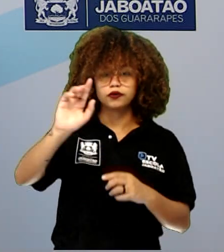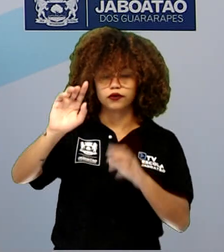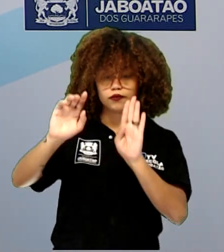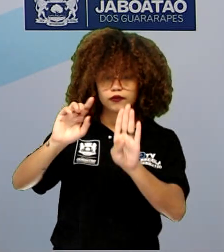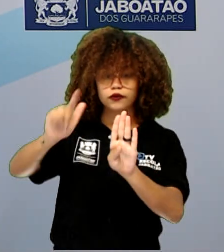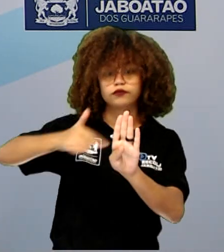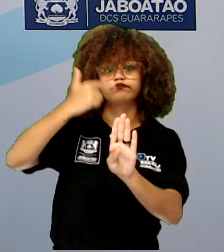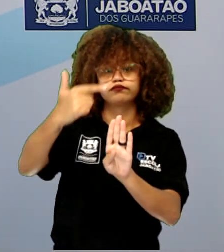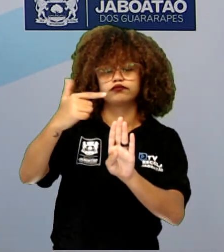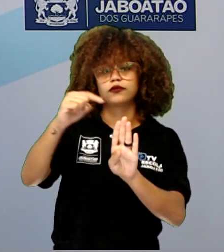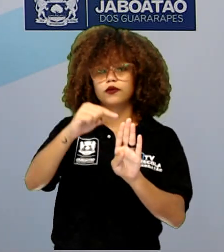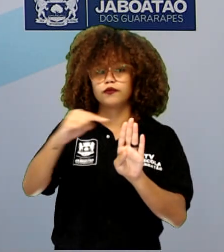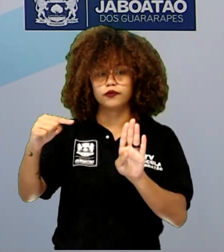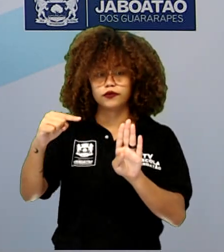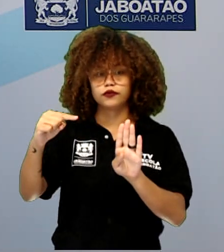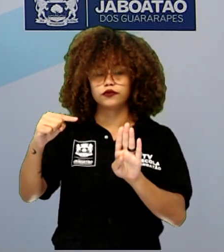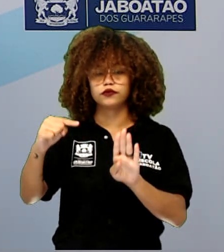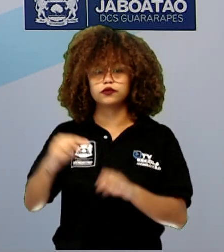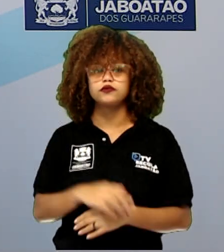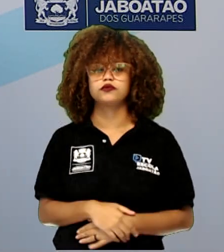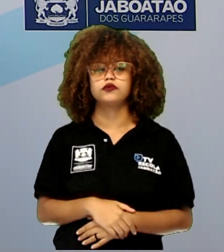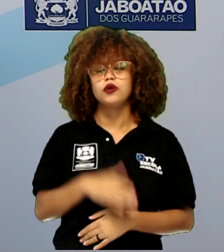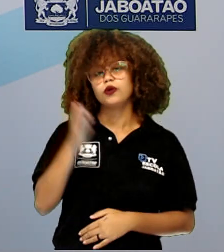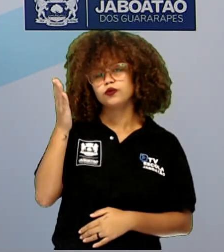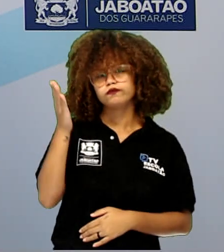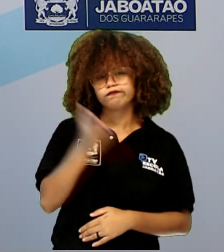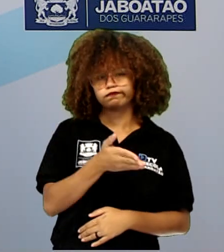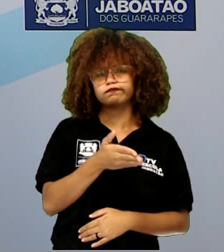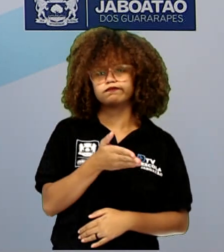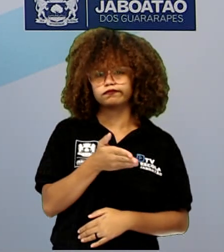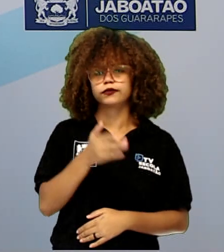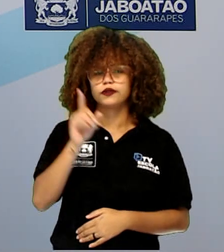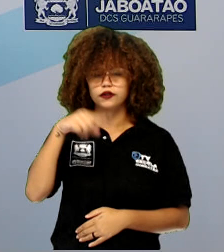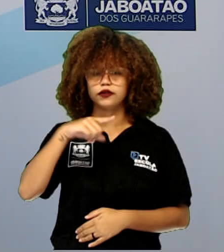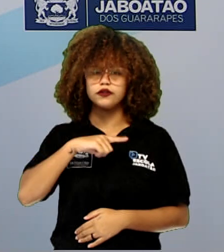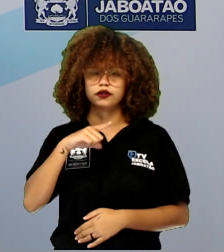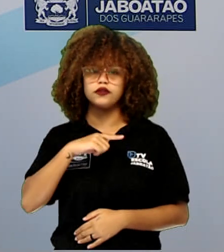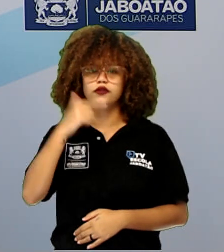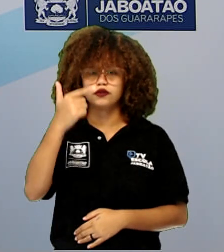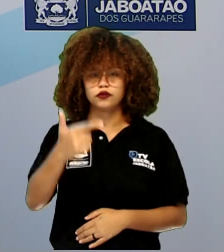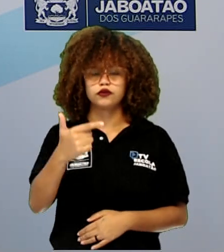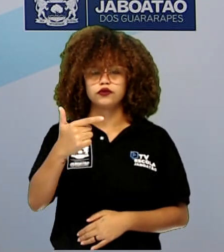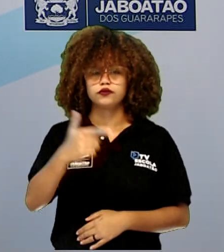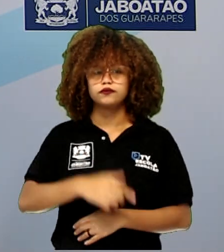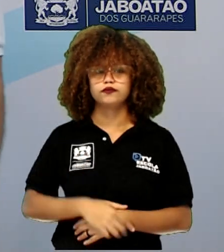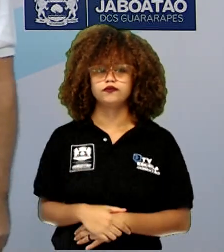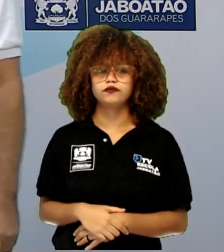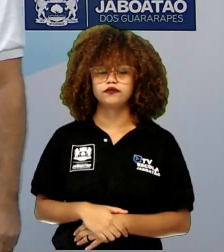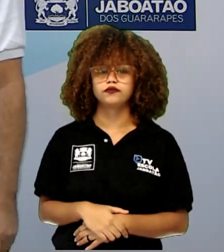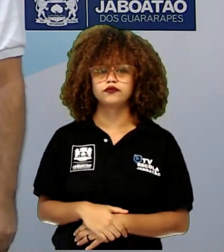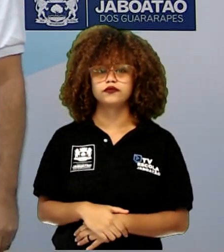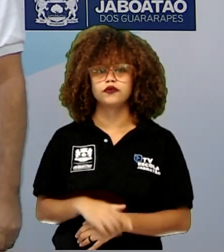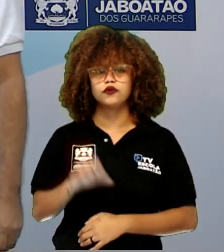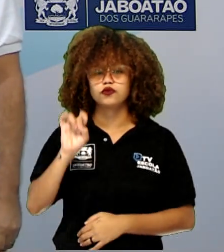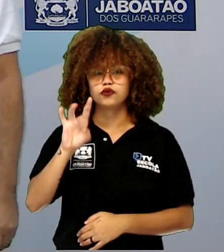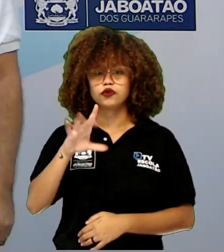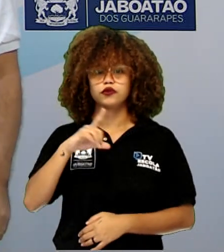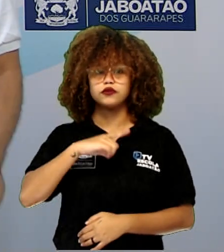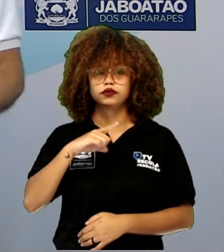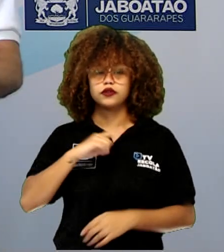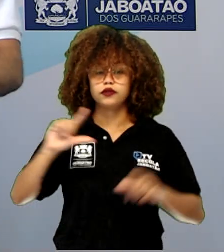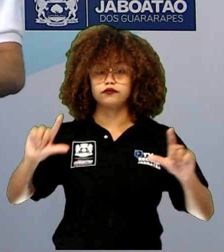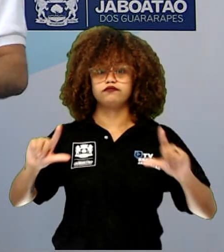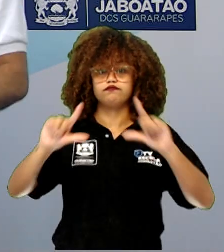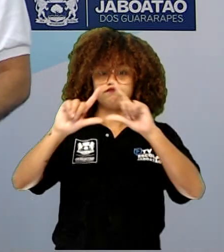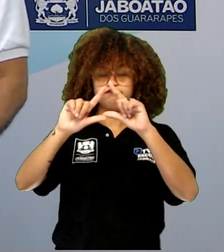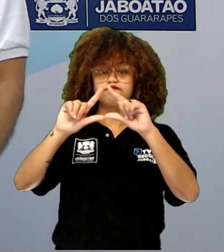2 menos aí eu cortei aqui o índice que é dois desse radical com o expoente 2 sobra quem o meu